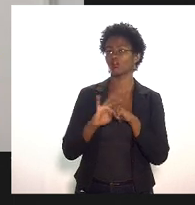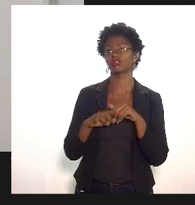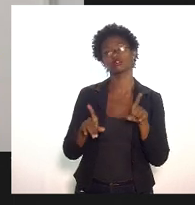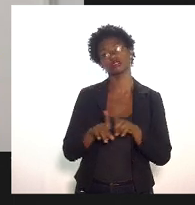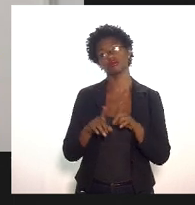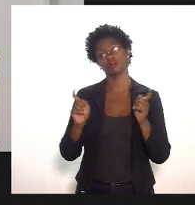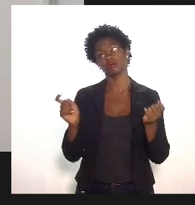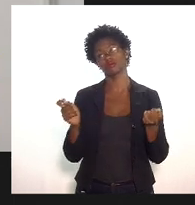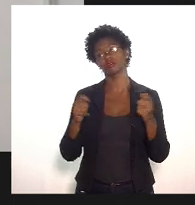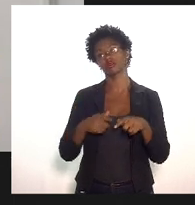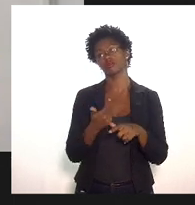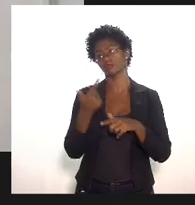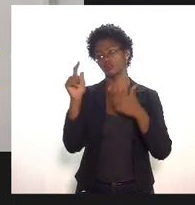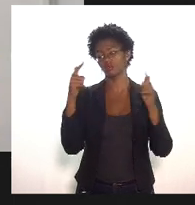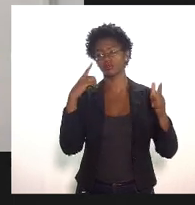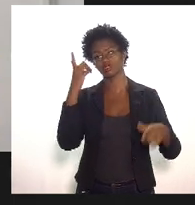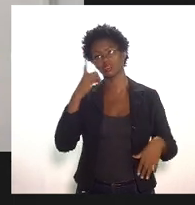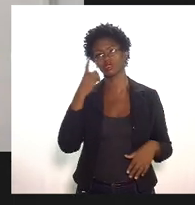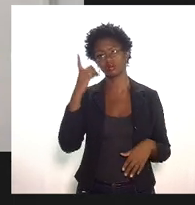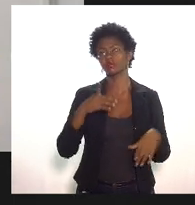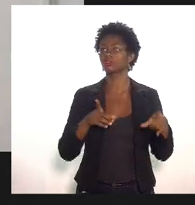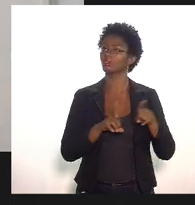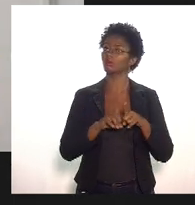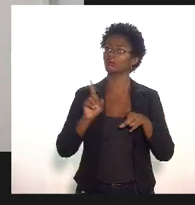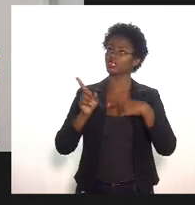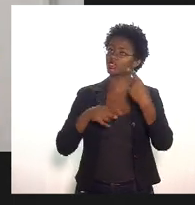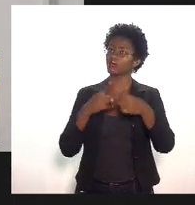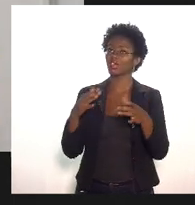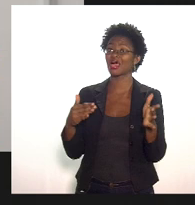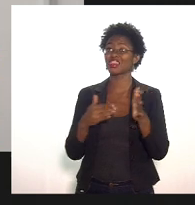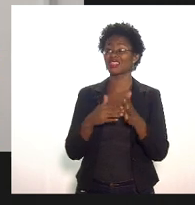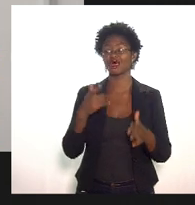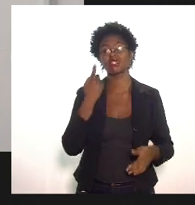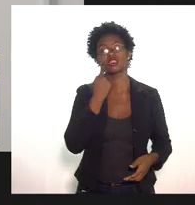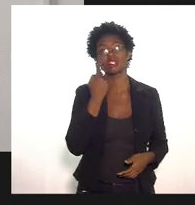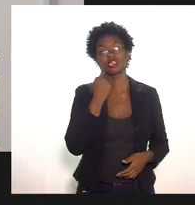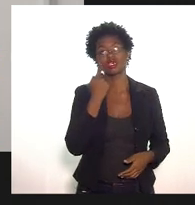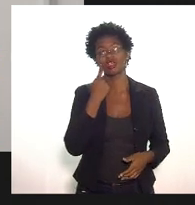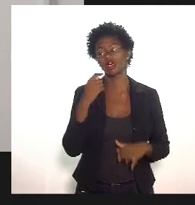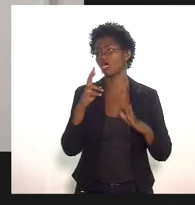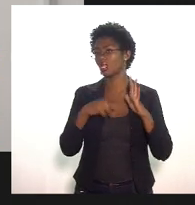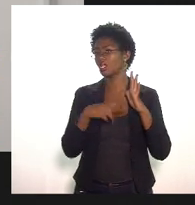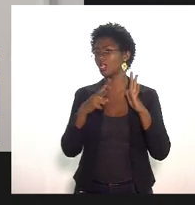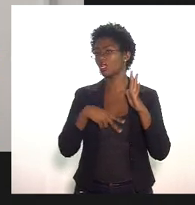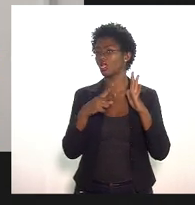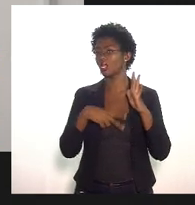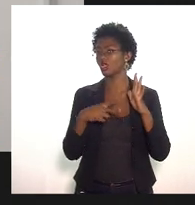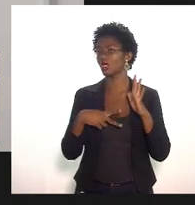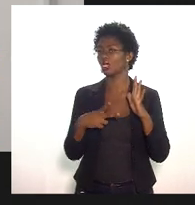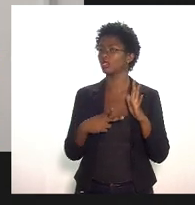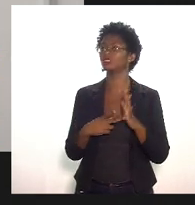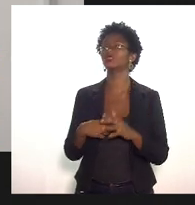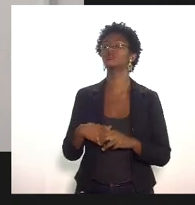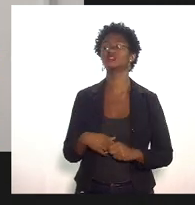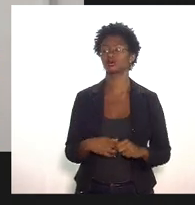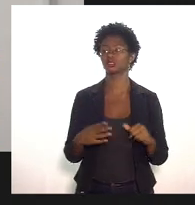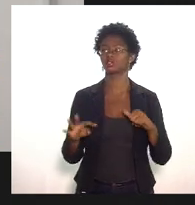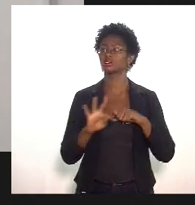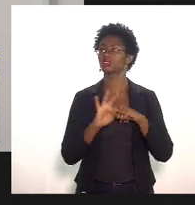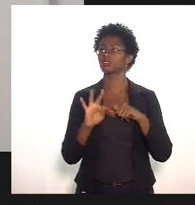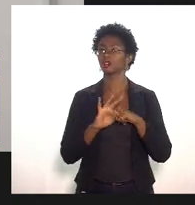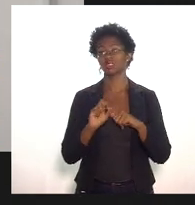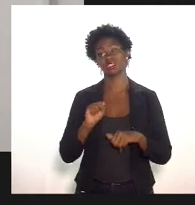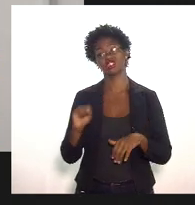possibilidade dos demais deputados, depois, até sexta-feira, lendo também a nota técnica, se sentirem contemplados